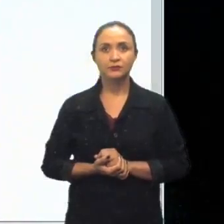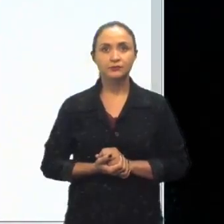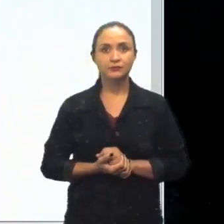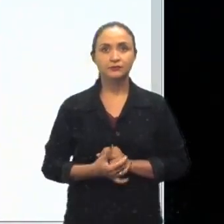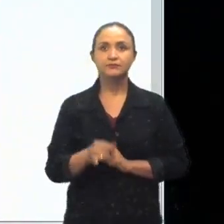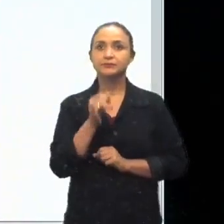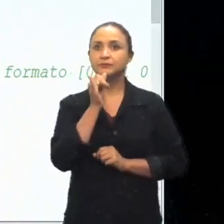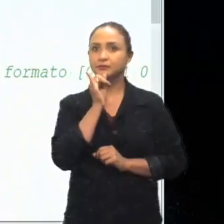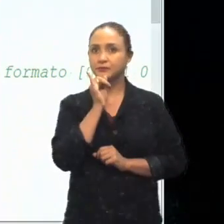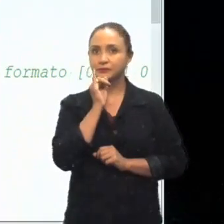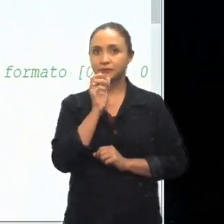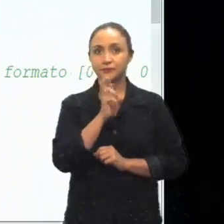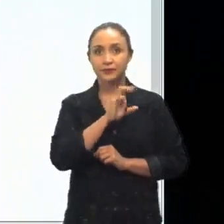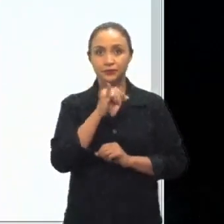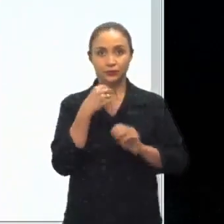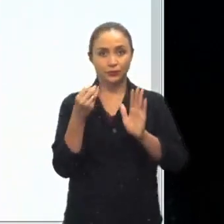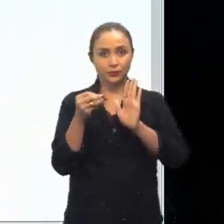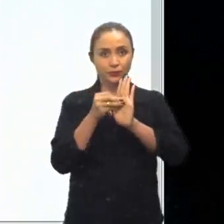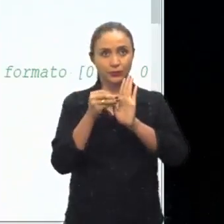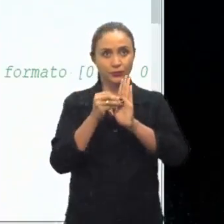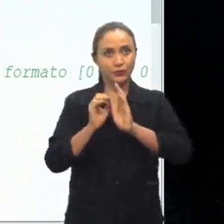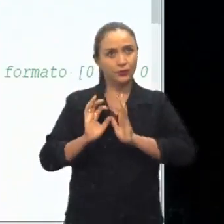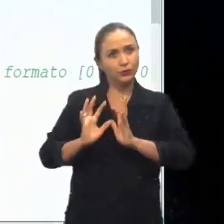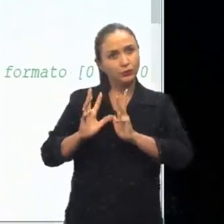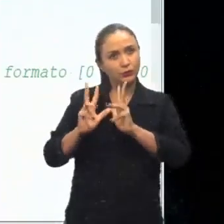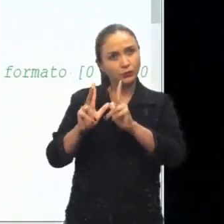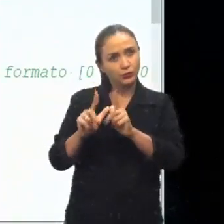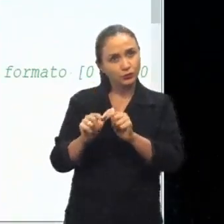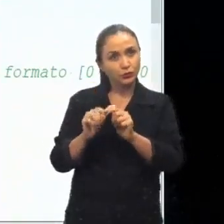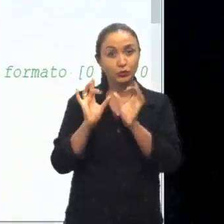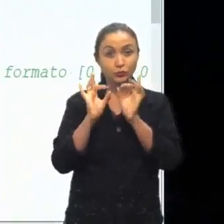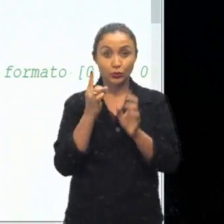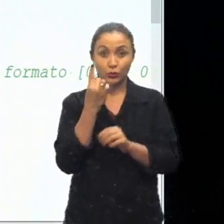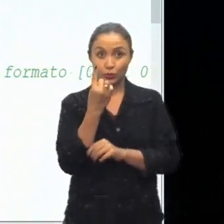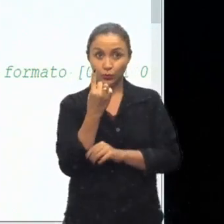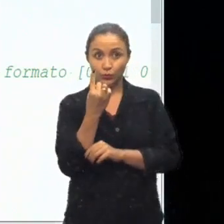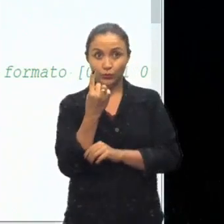Então, por exemplo, se eu colocasse tudo uma sequência só de 1s,